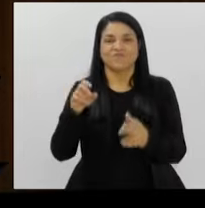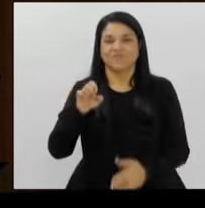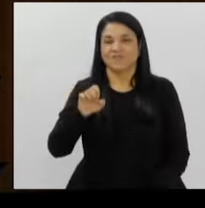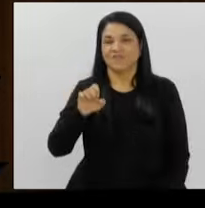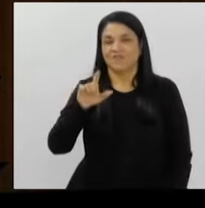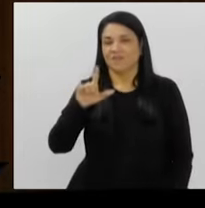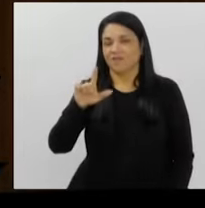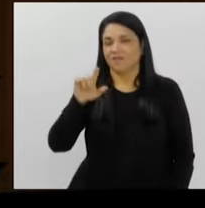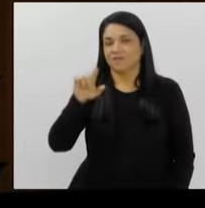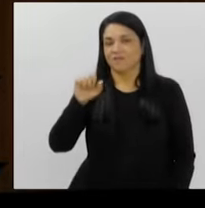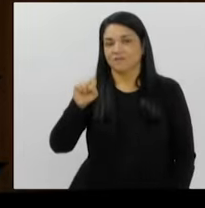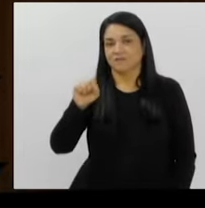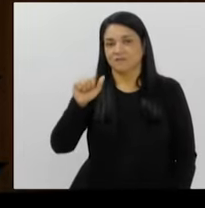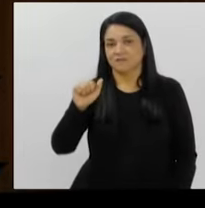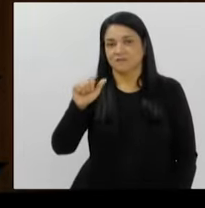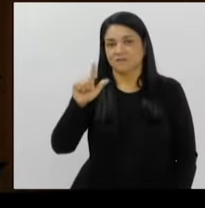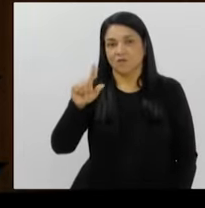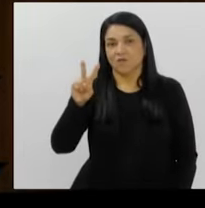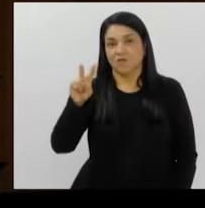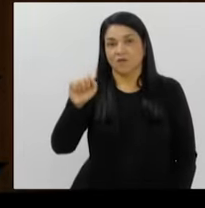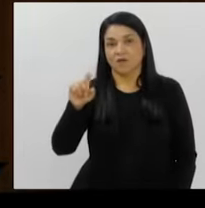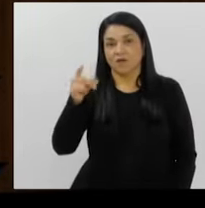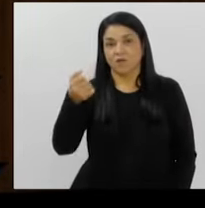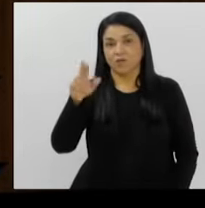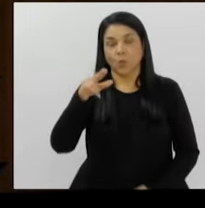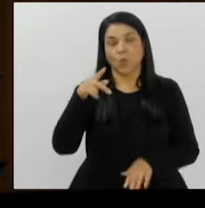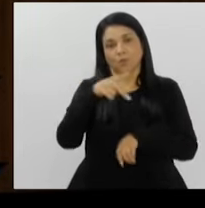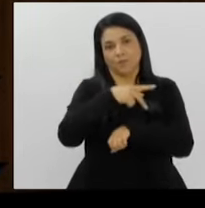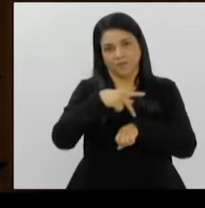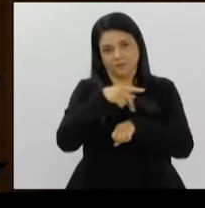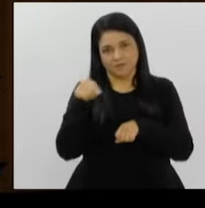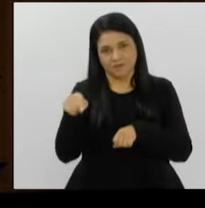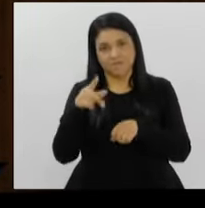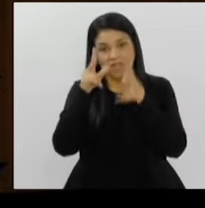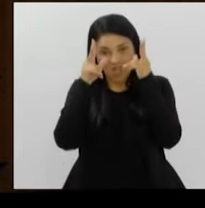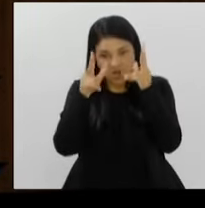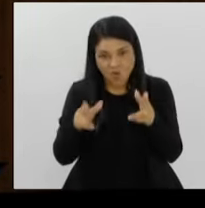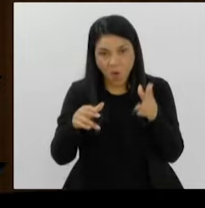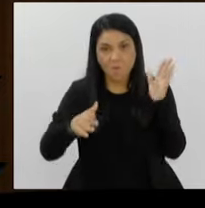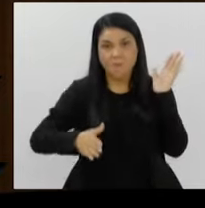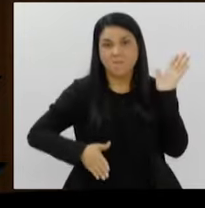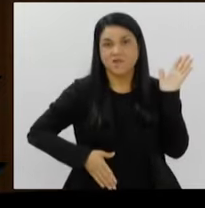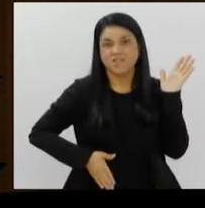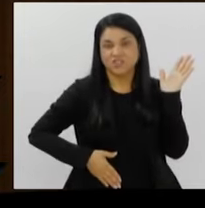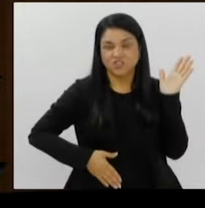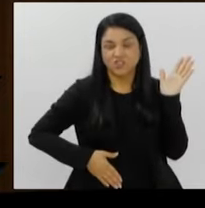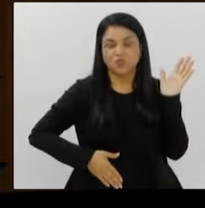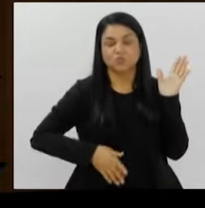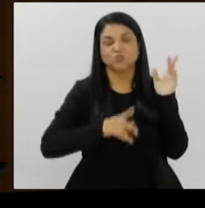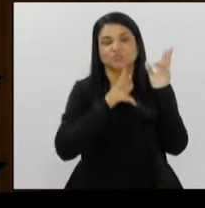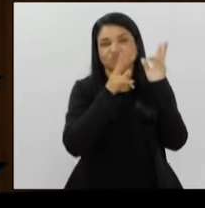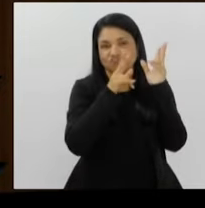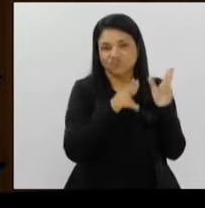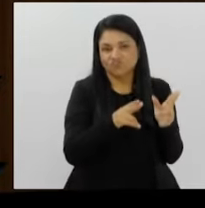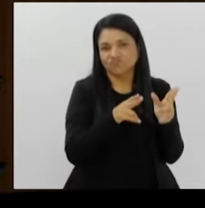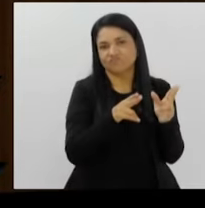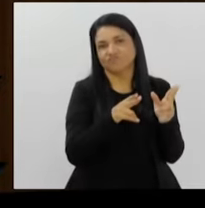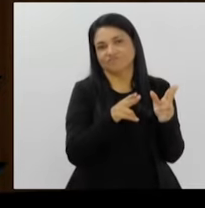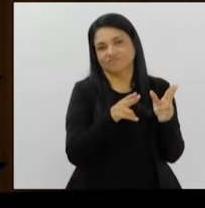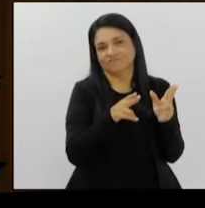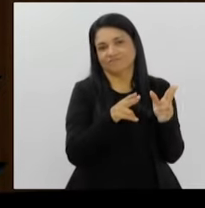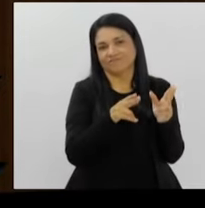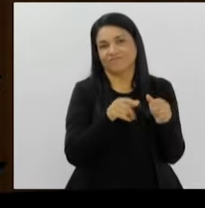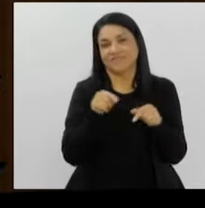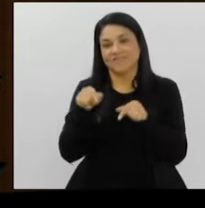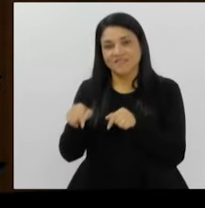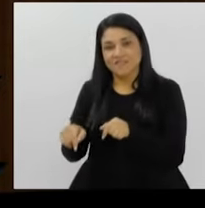Salvador. Bandido tem que ser tratado como bandido. População de bem, ser tratada como população de bem. Infelizmente, ocorre inversão